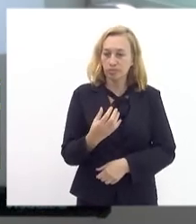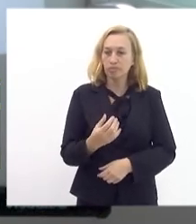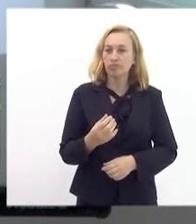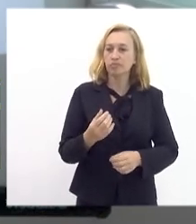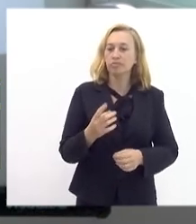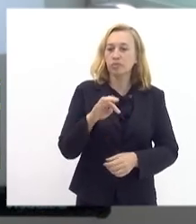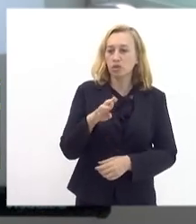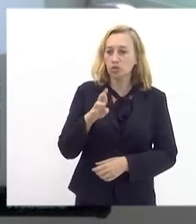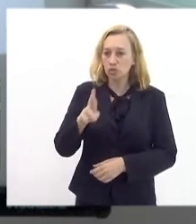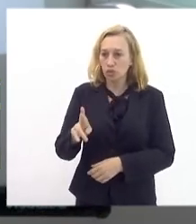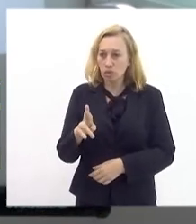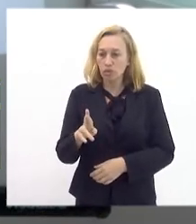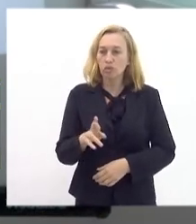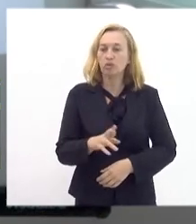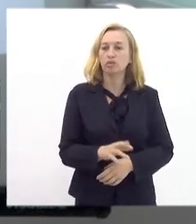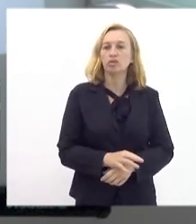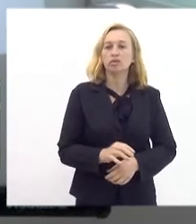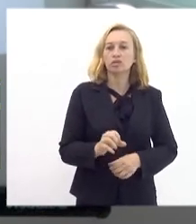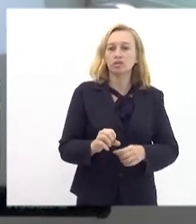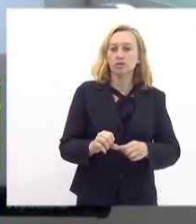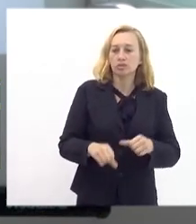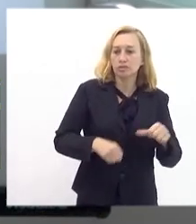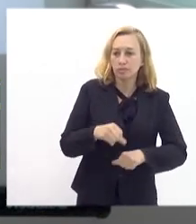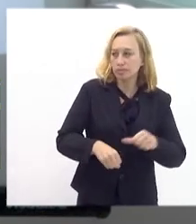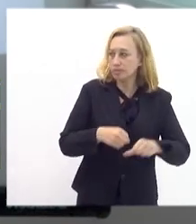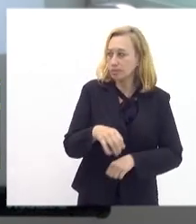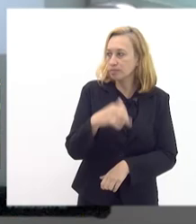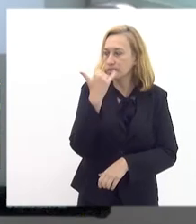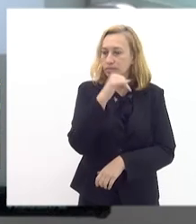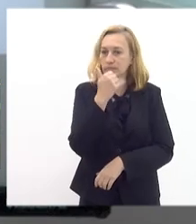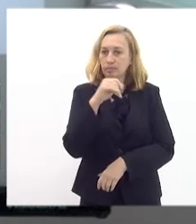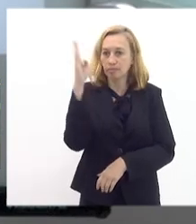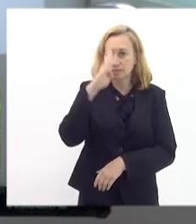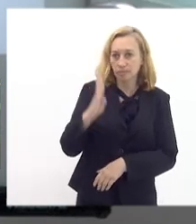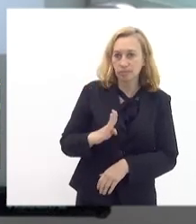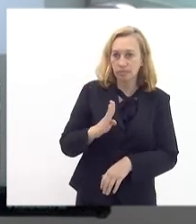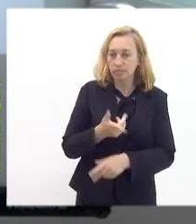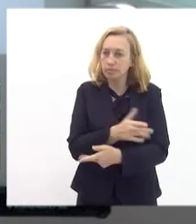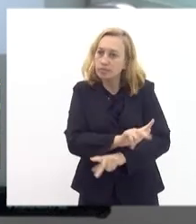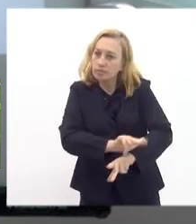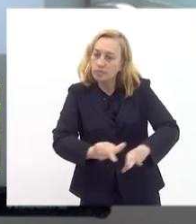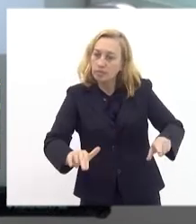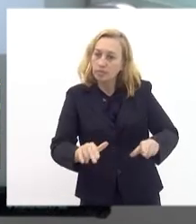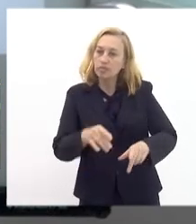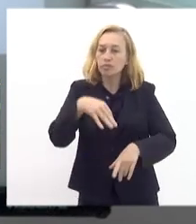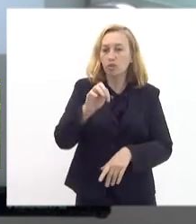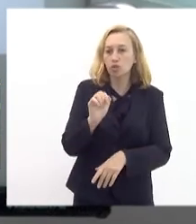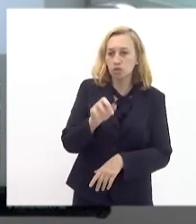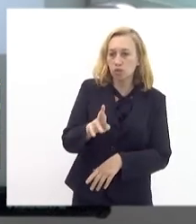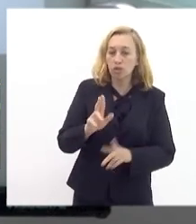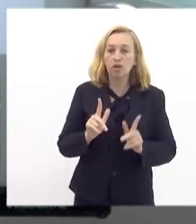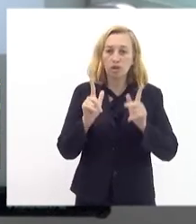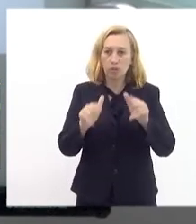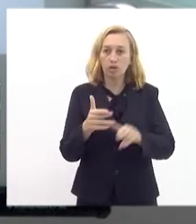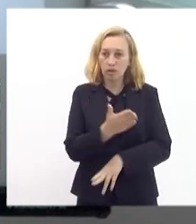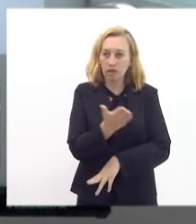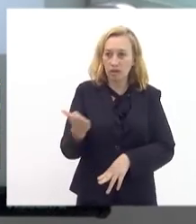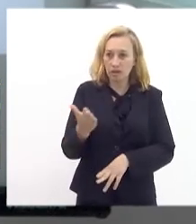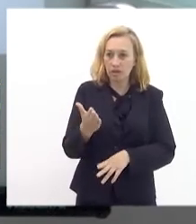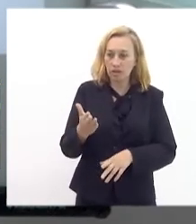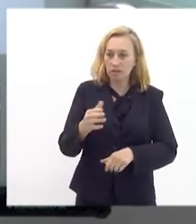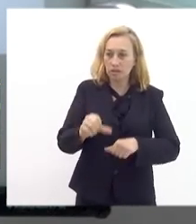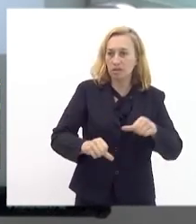seu motores são plantas geração de energia e uma marcação o Brasil tem vários motores semelhantes a esses